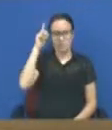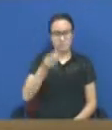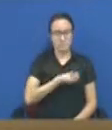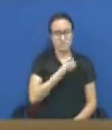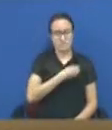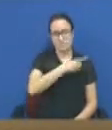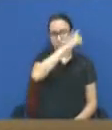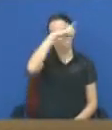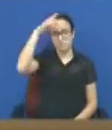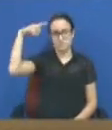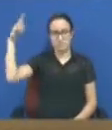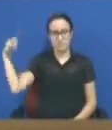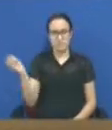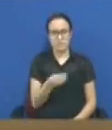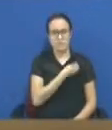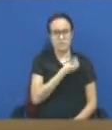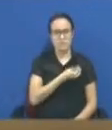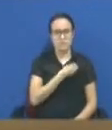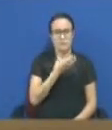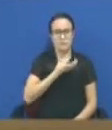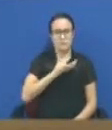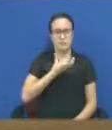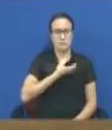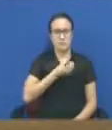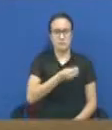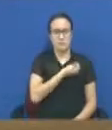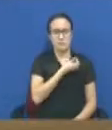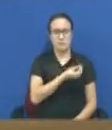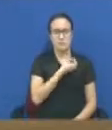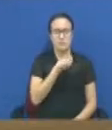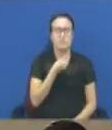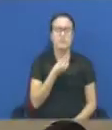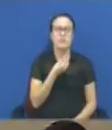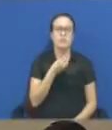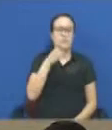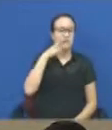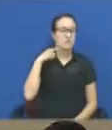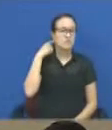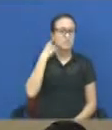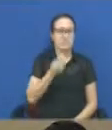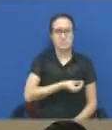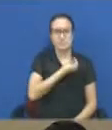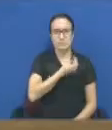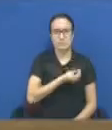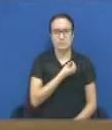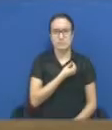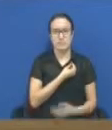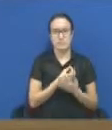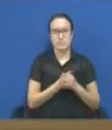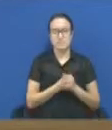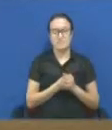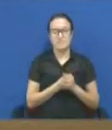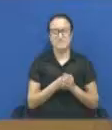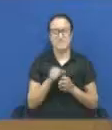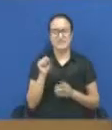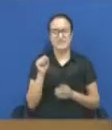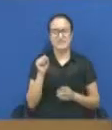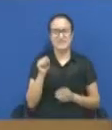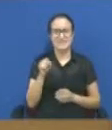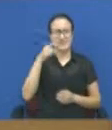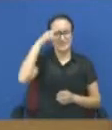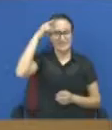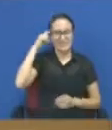Mayra. Sim. Miguel Lombardi. Sim. Newton Santos, sim. Sidney Pascotto. Sim. E o Wilson Cerqueira.